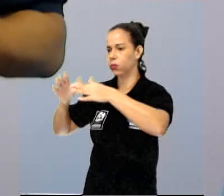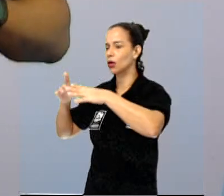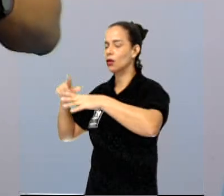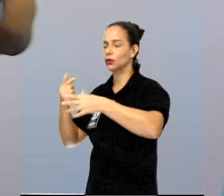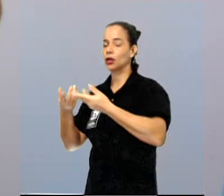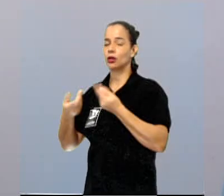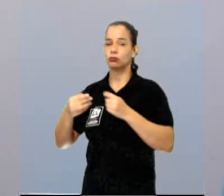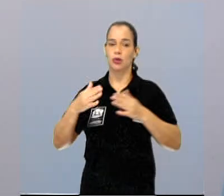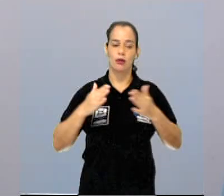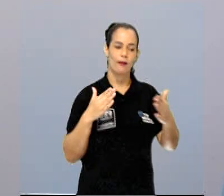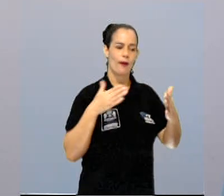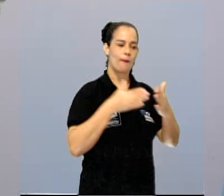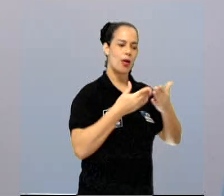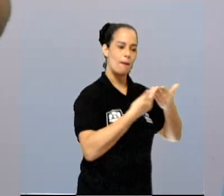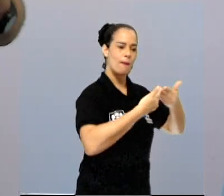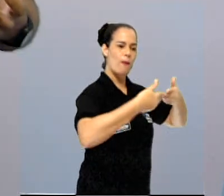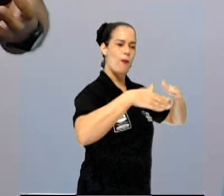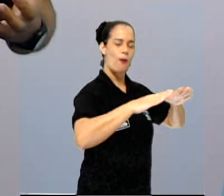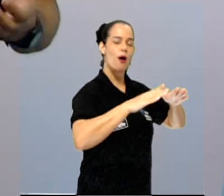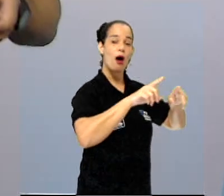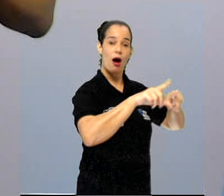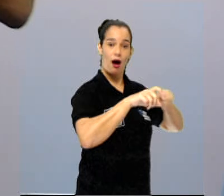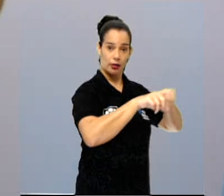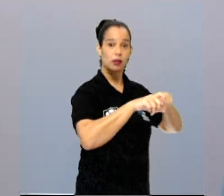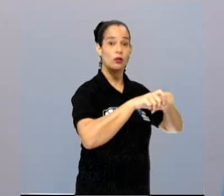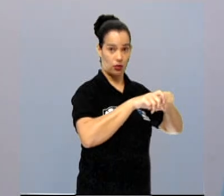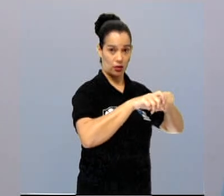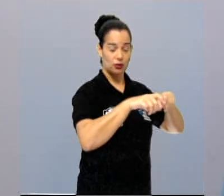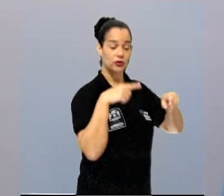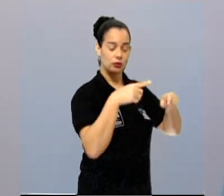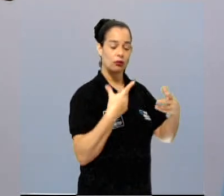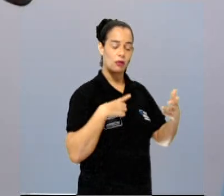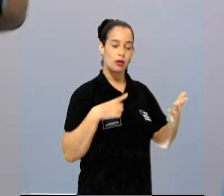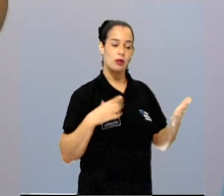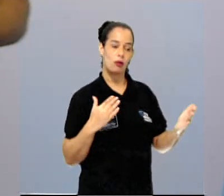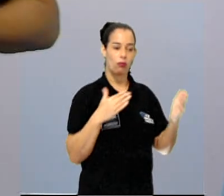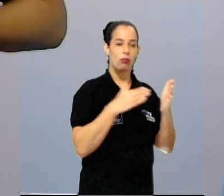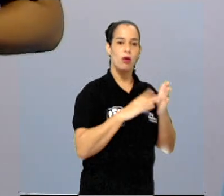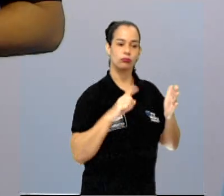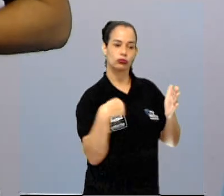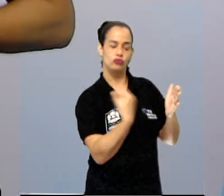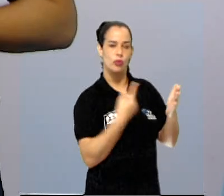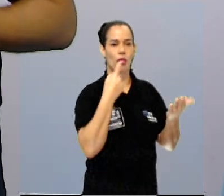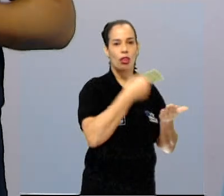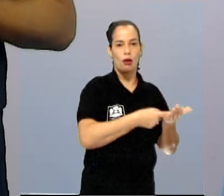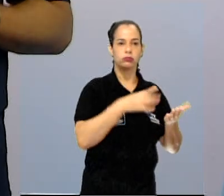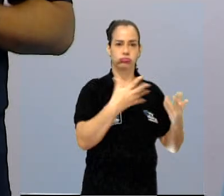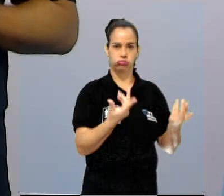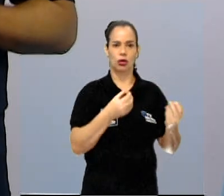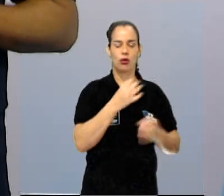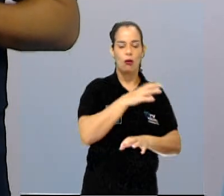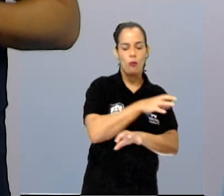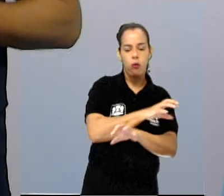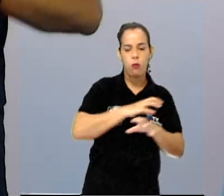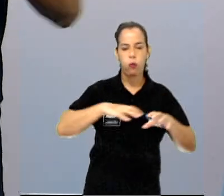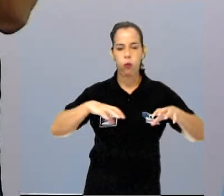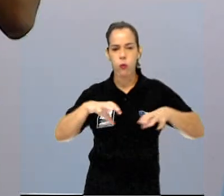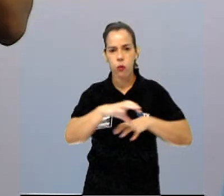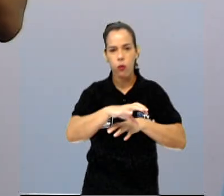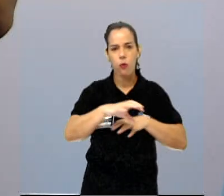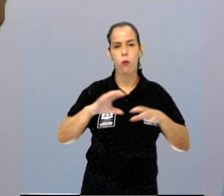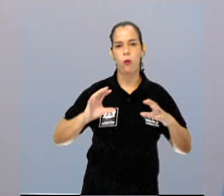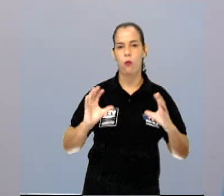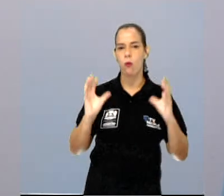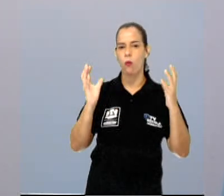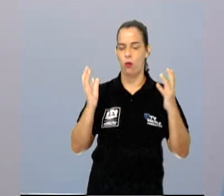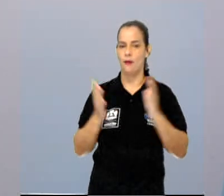novas fronteiras agrícolas. E isso acaba impactando nos nossos domínios morfoclimáticos. Seja